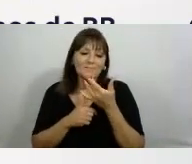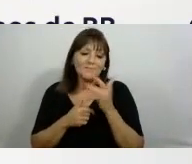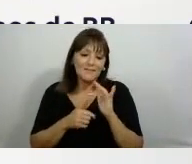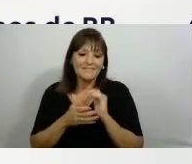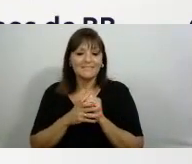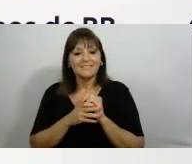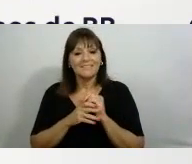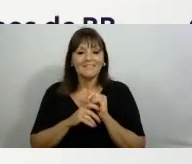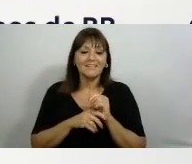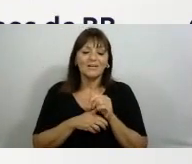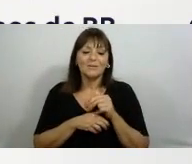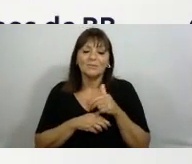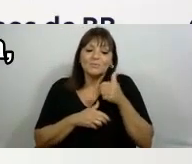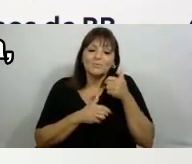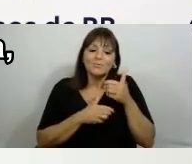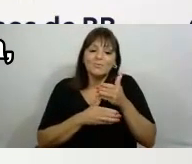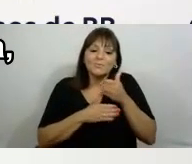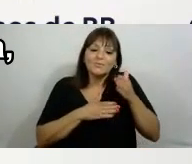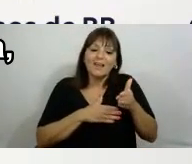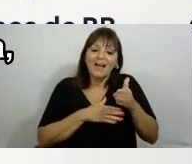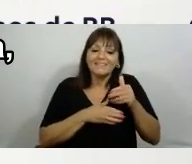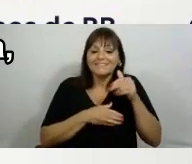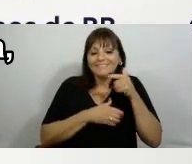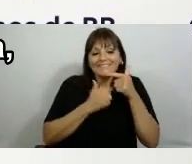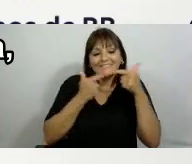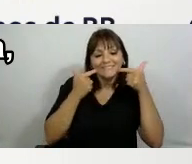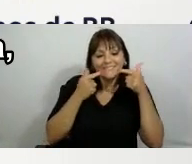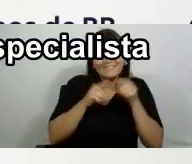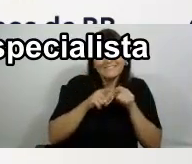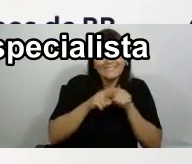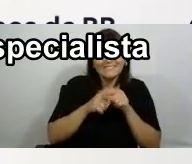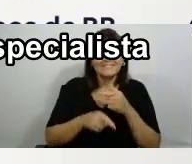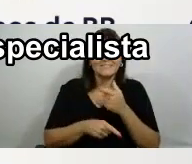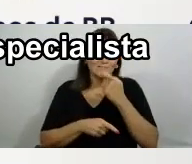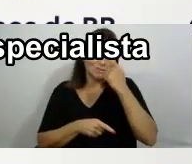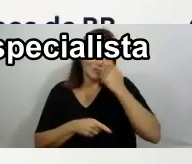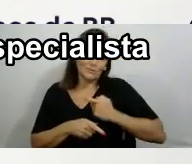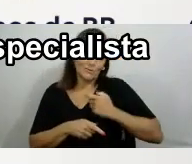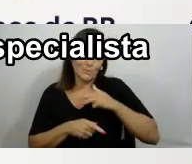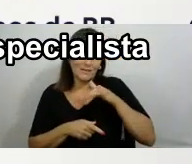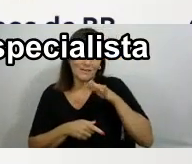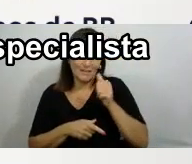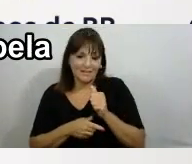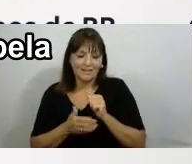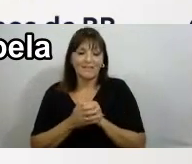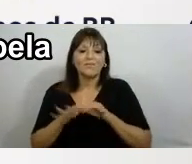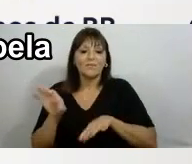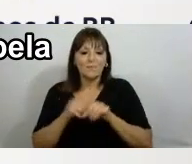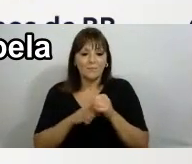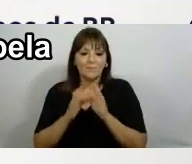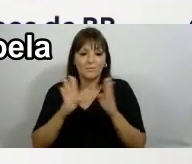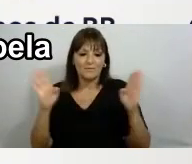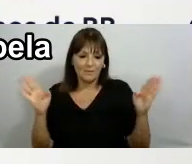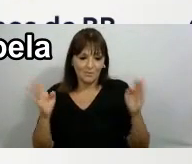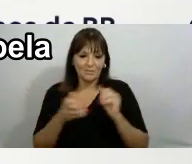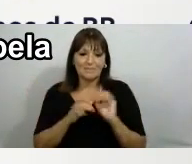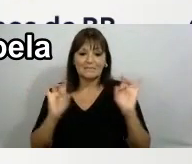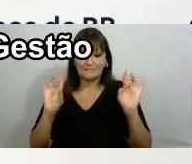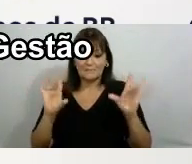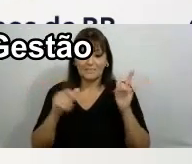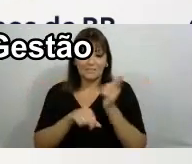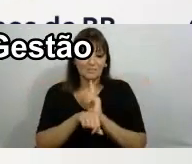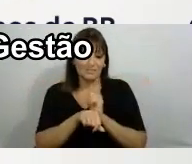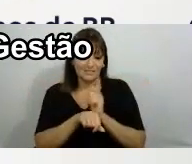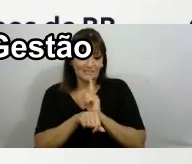sorrindo. E eu sou Marília Rodrigues de Souza, formada em biblioteconomia, sou especialista em gestão do conhecimento